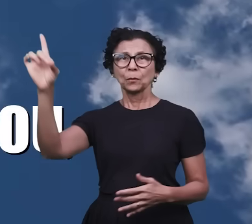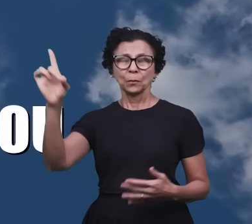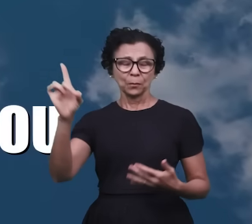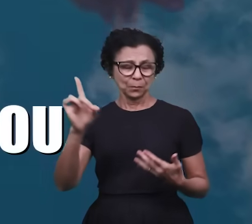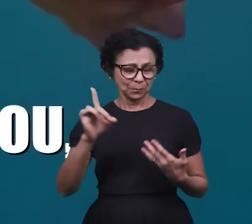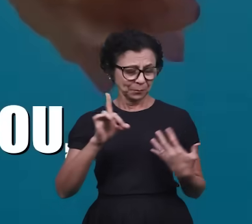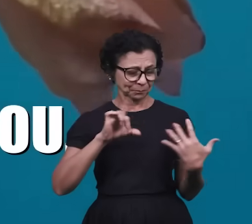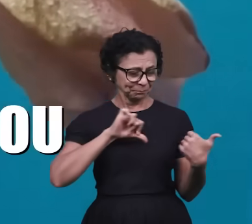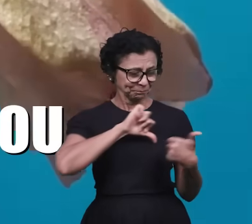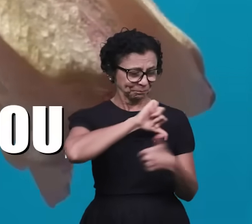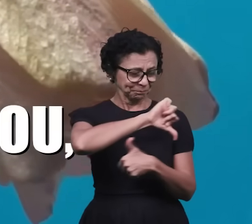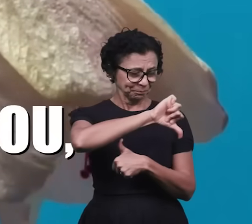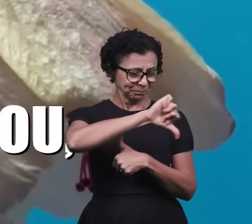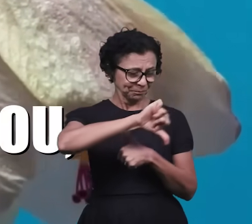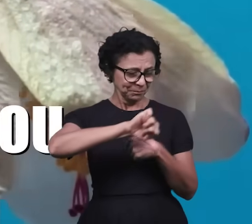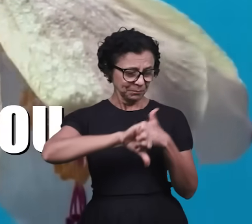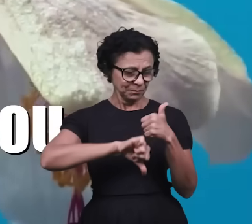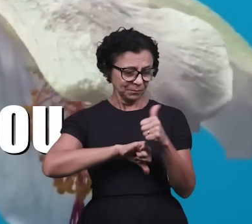Este mistério